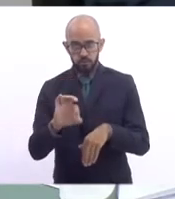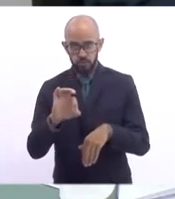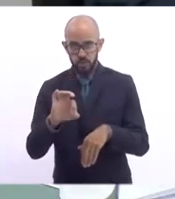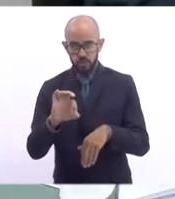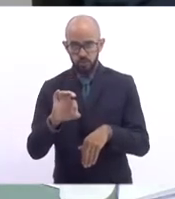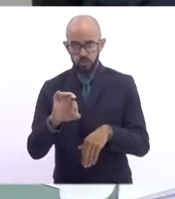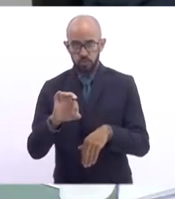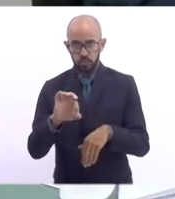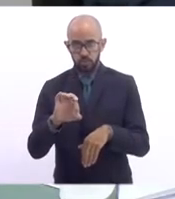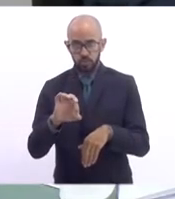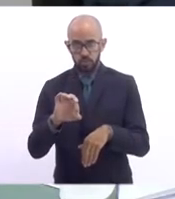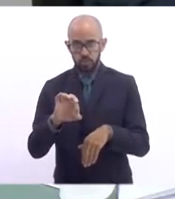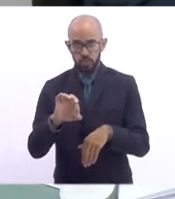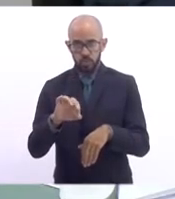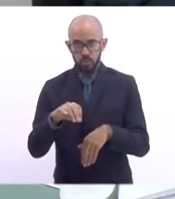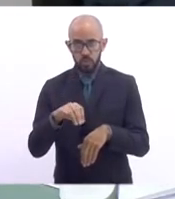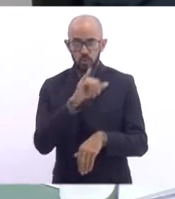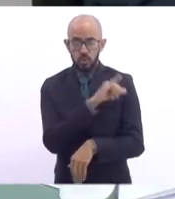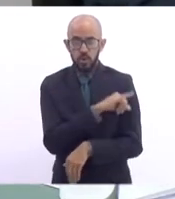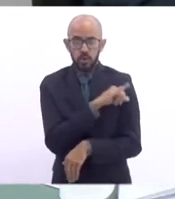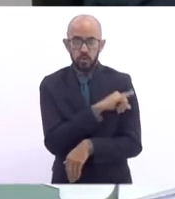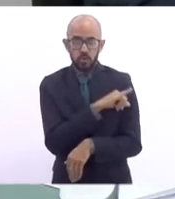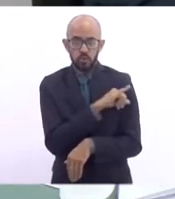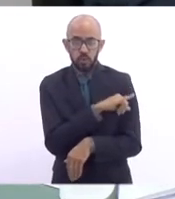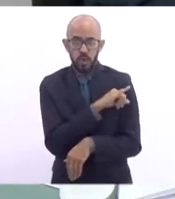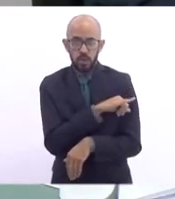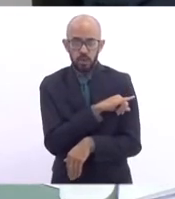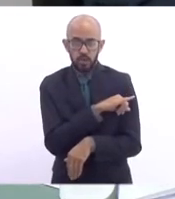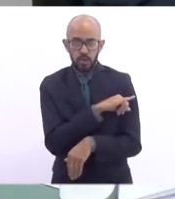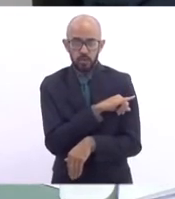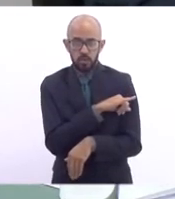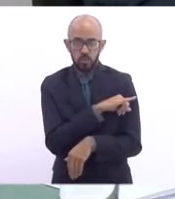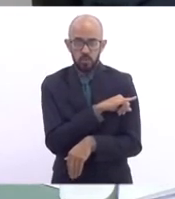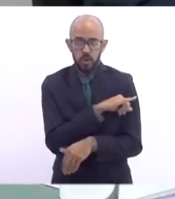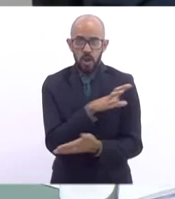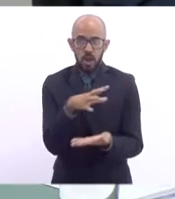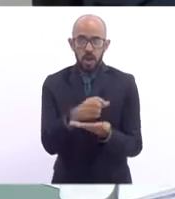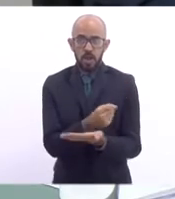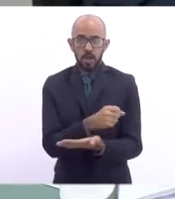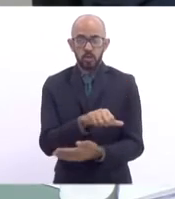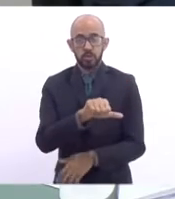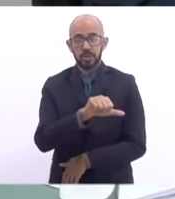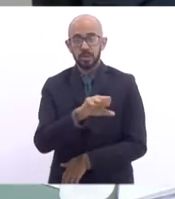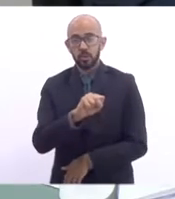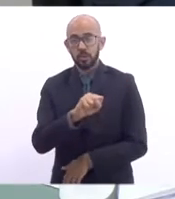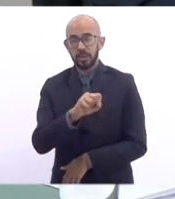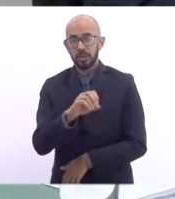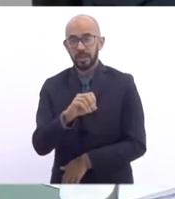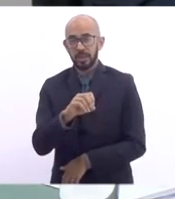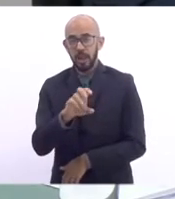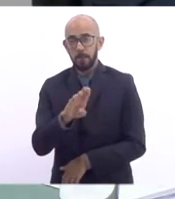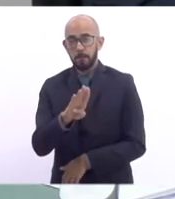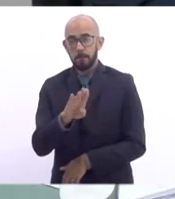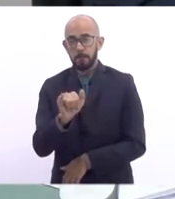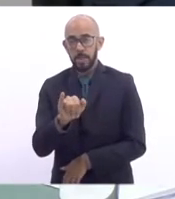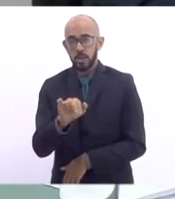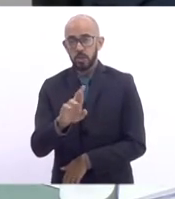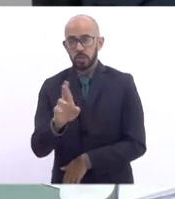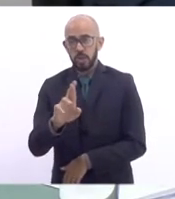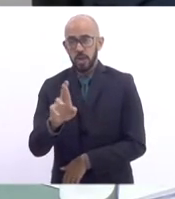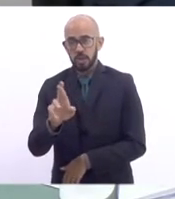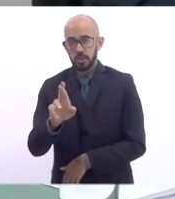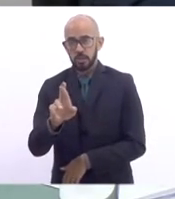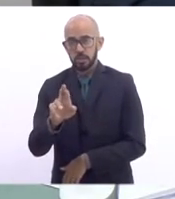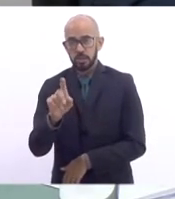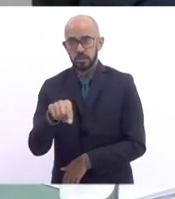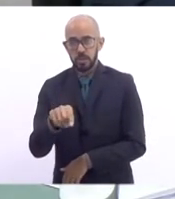a união arrecadou aqui no estado do Rio de Janeiro ao com 180 milhões de reais que é o tamanho